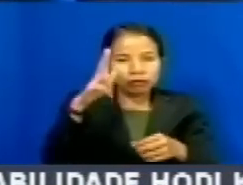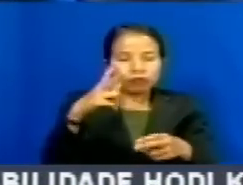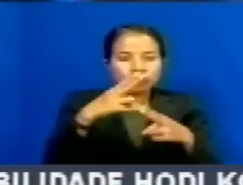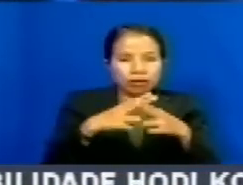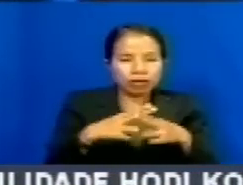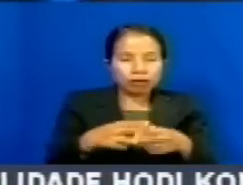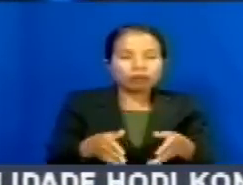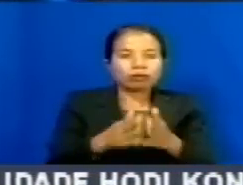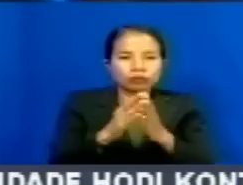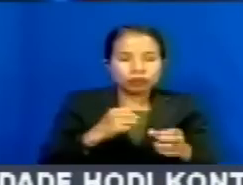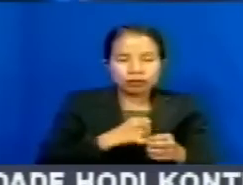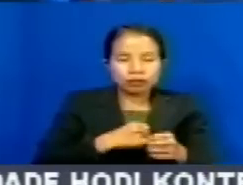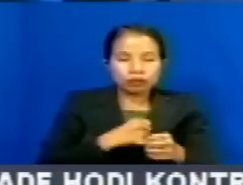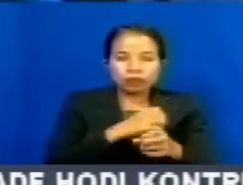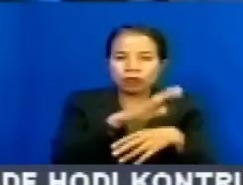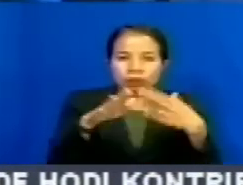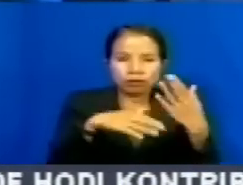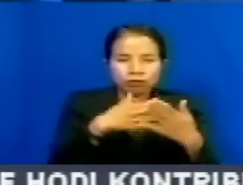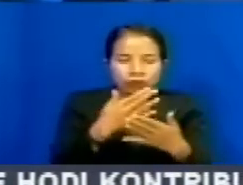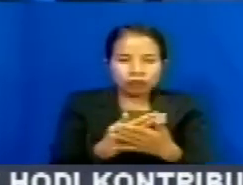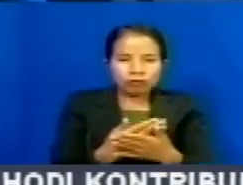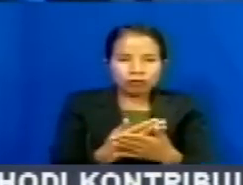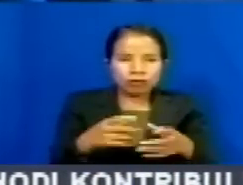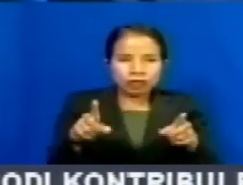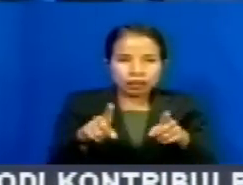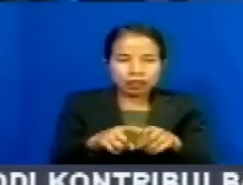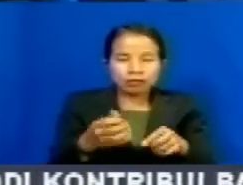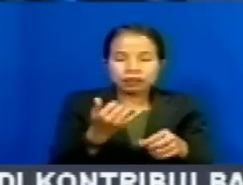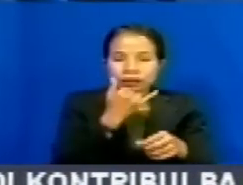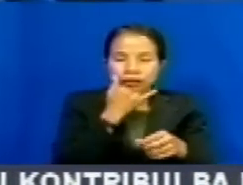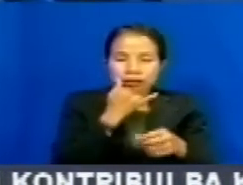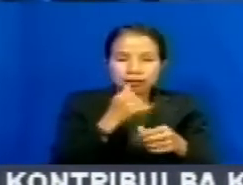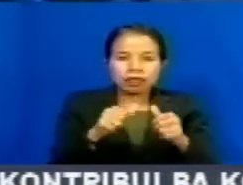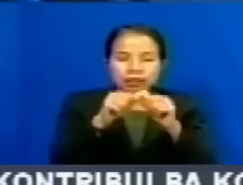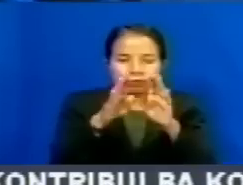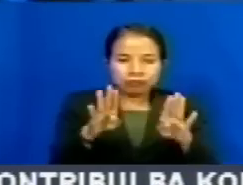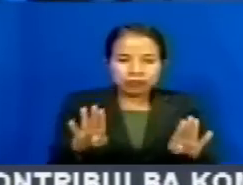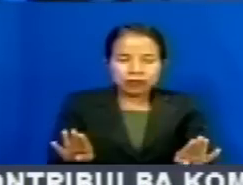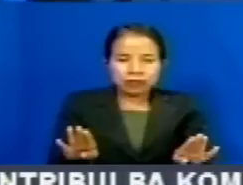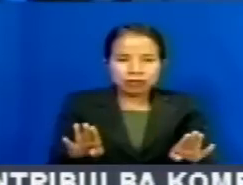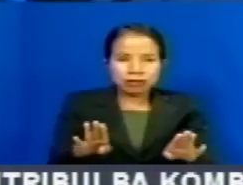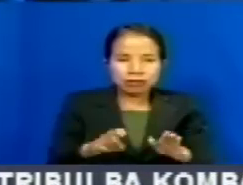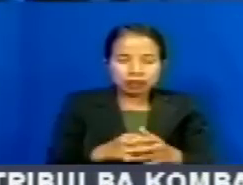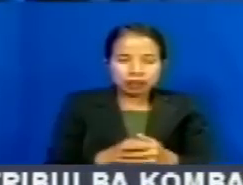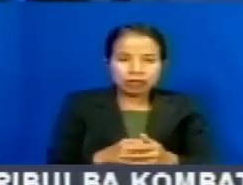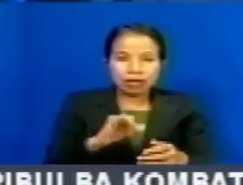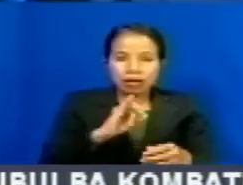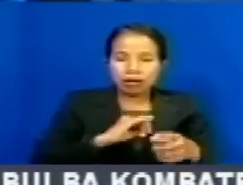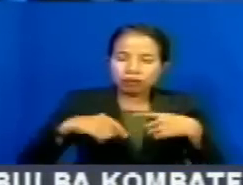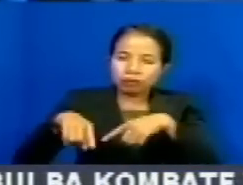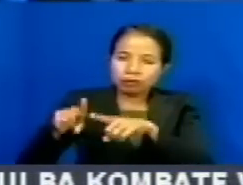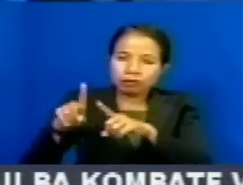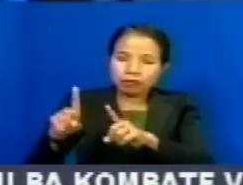Eu não tenho sala técnica. Eu não tenho sala administração. De eu vou